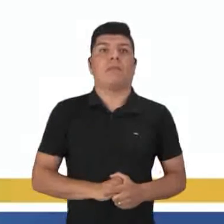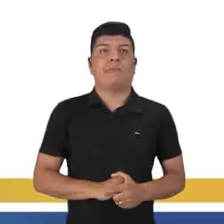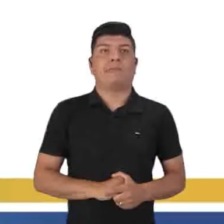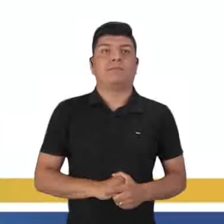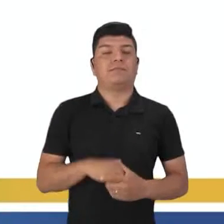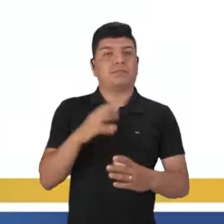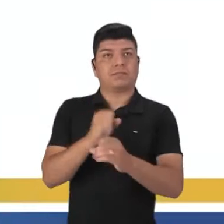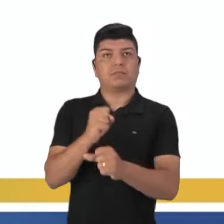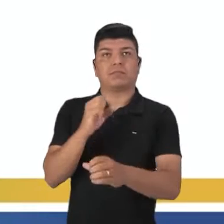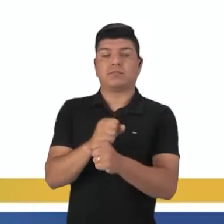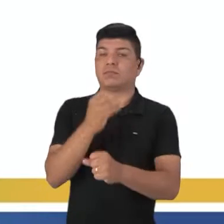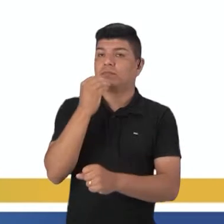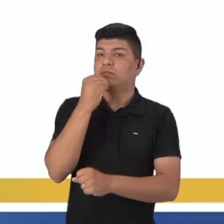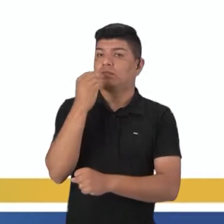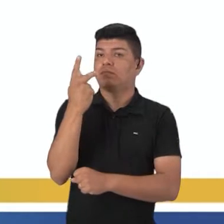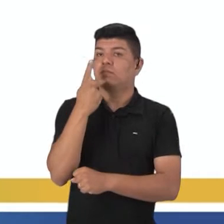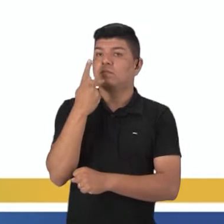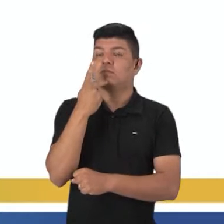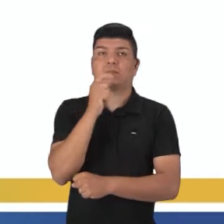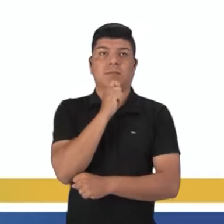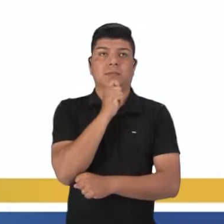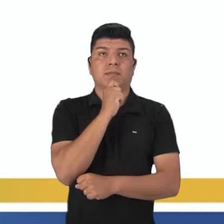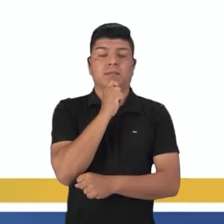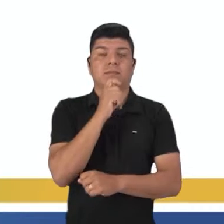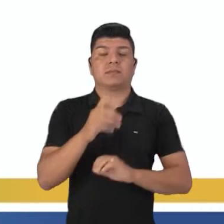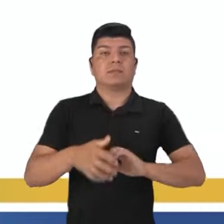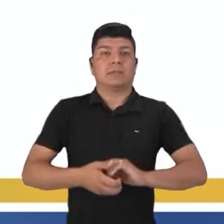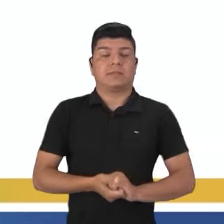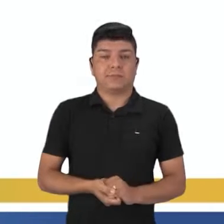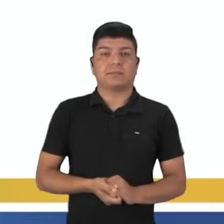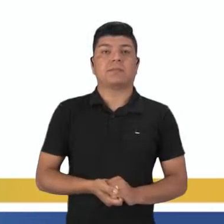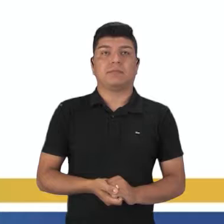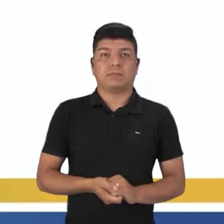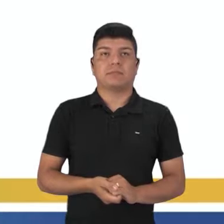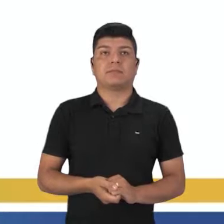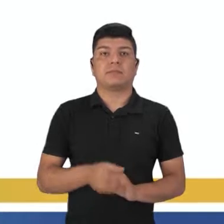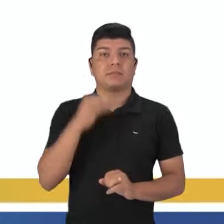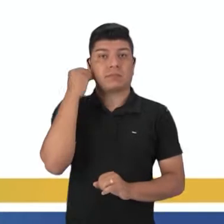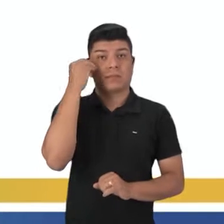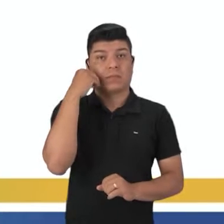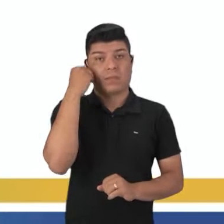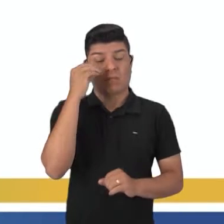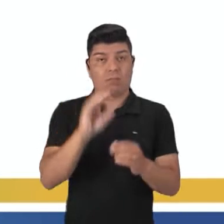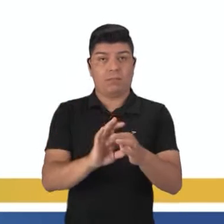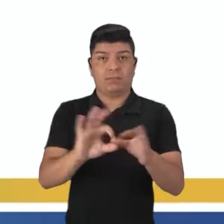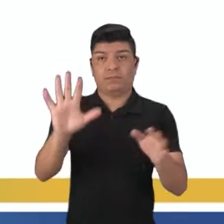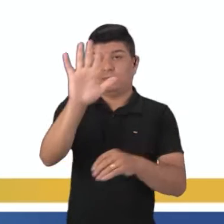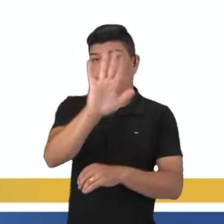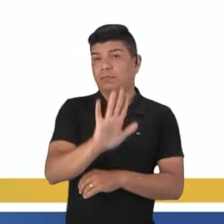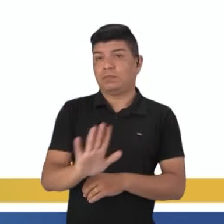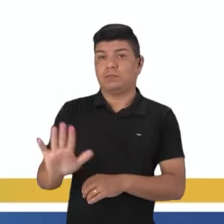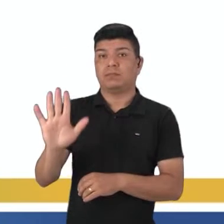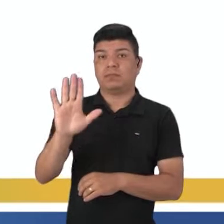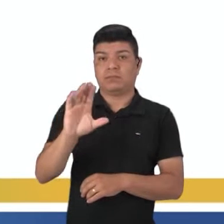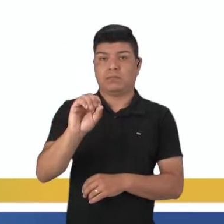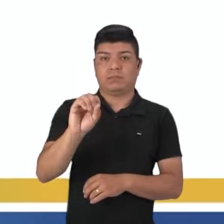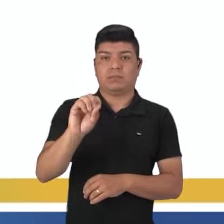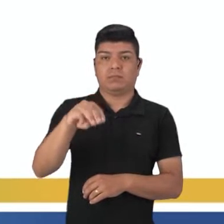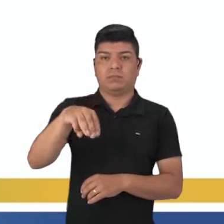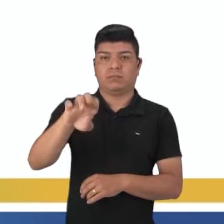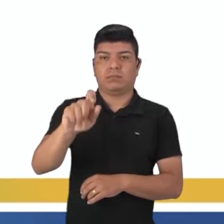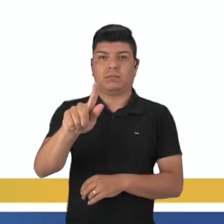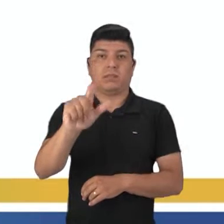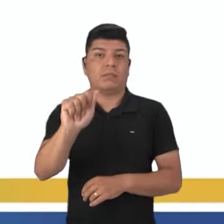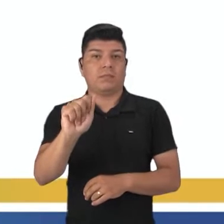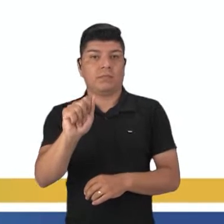Então, cálculo de probabilidade aí, ainda falando sobre isso, nós vamos considerar um experimento aleatório de um espaço amostral ômega não